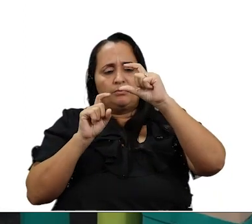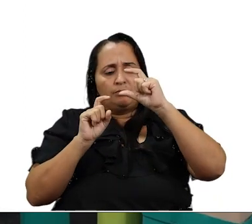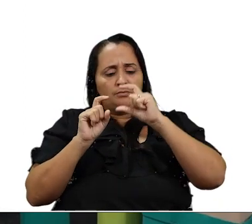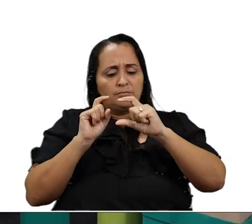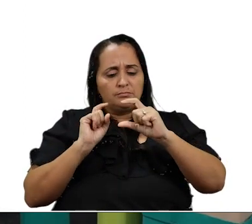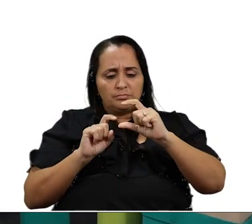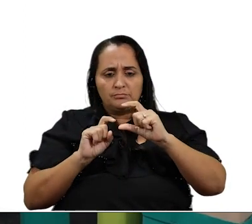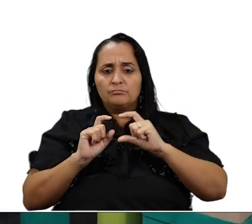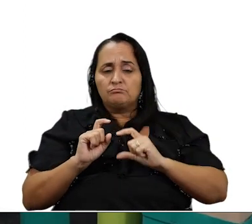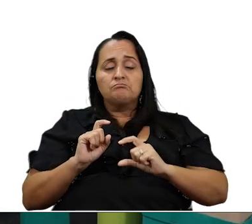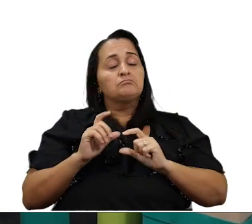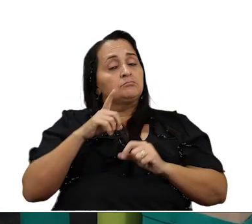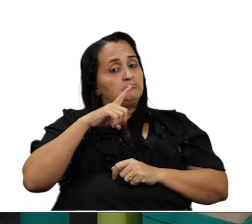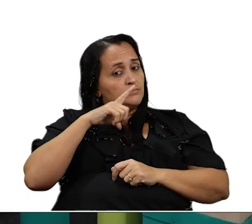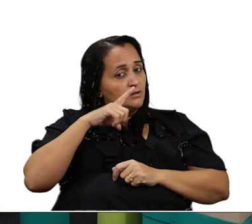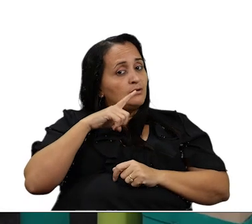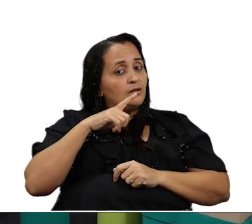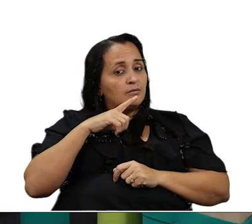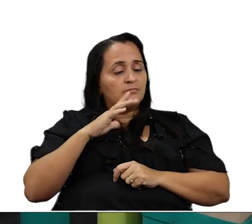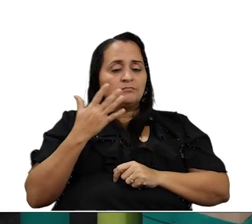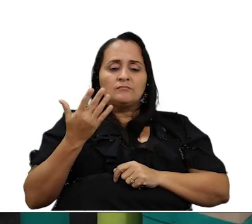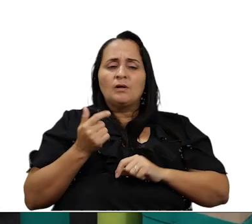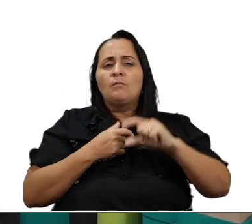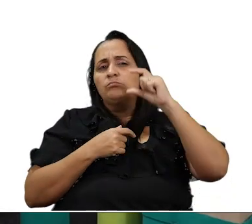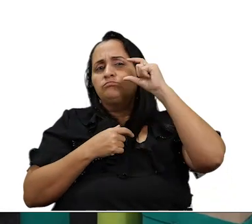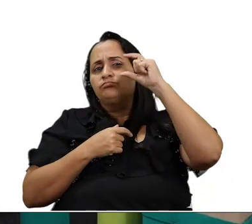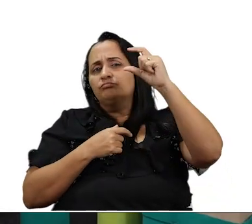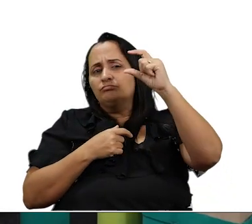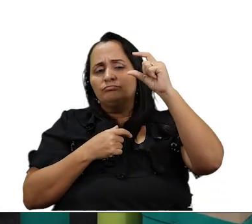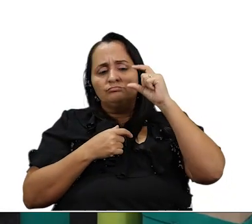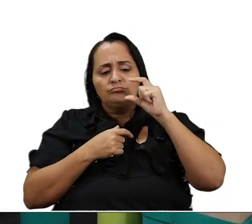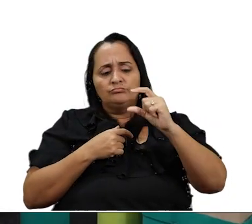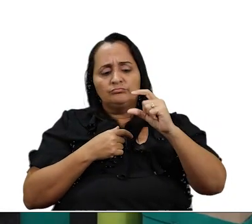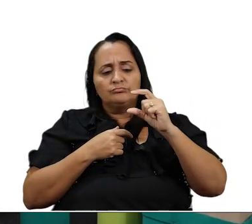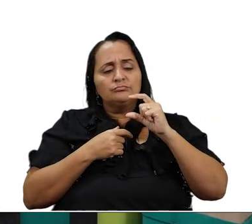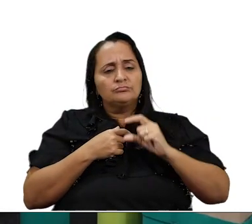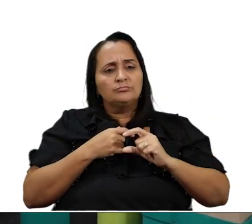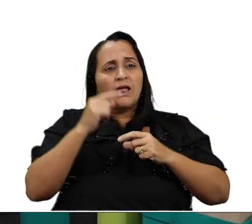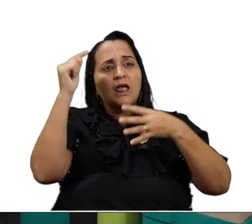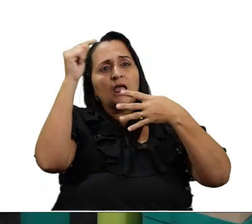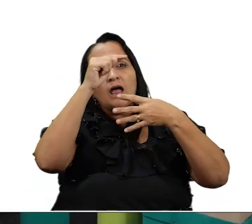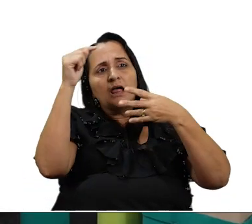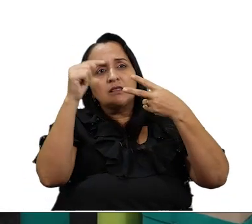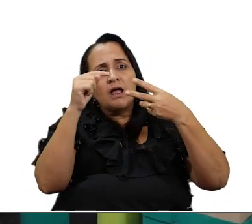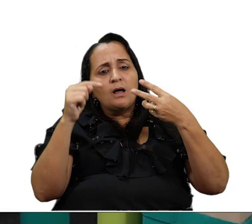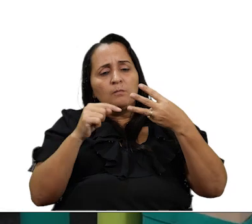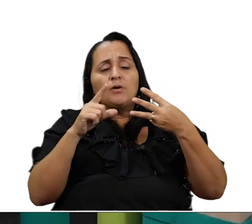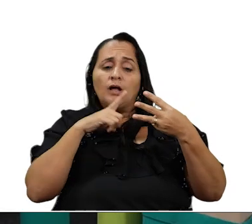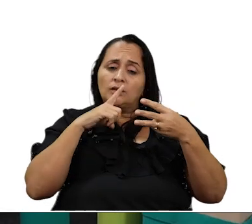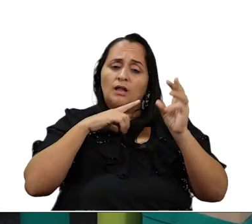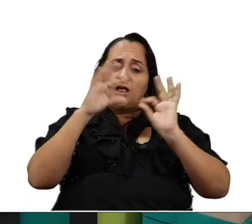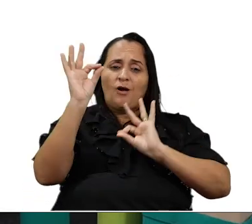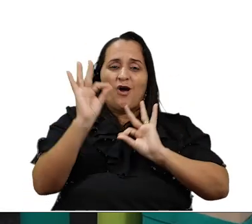estrofe. Então, cada parágrafo, cada estrofe, ela tem uma própria organização. E